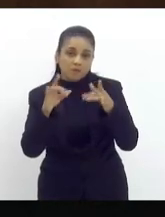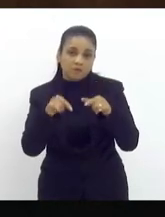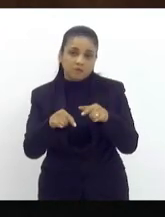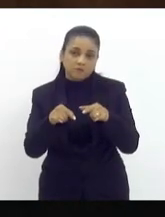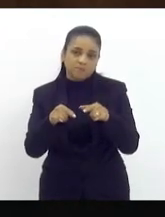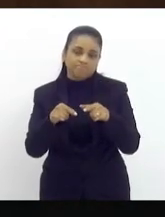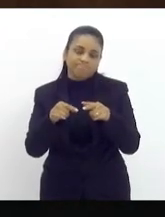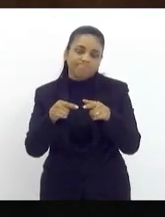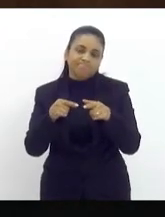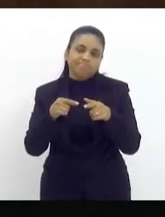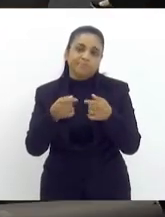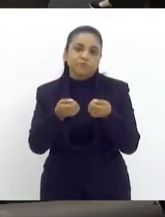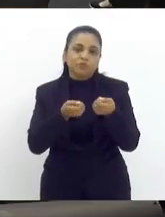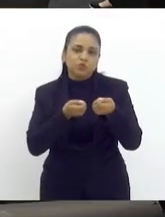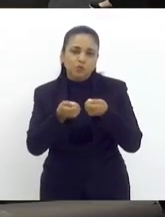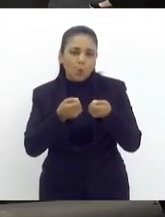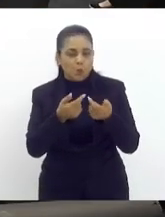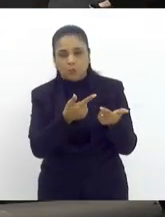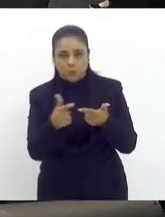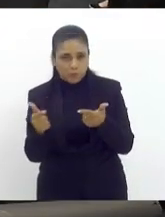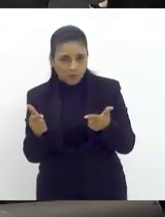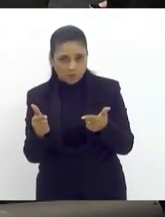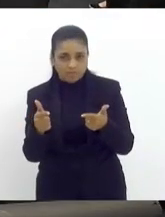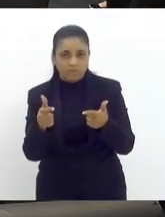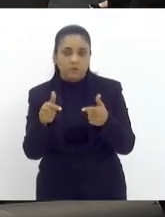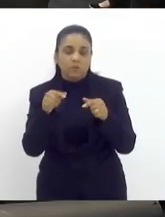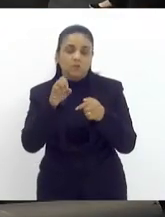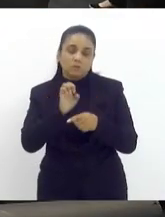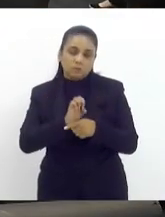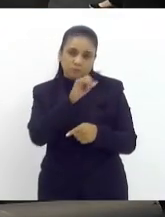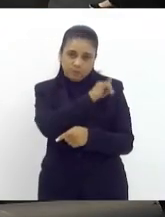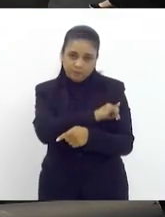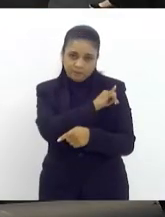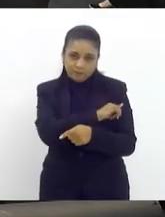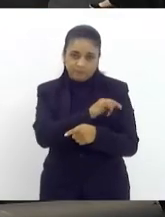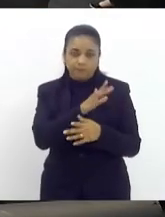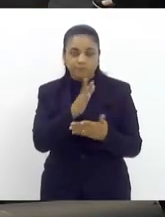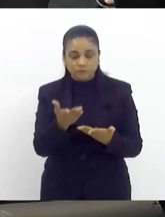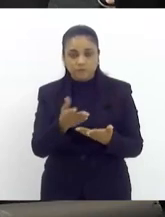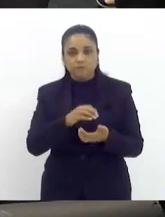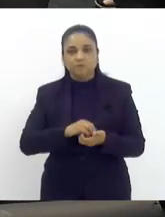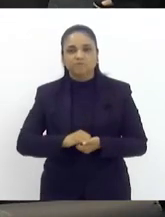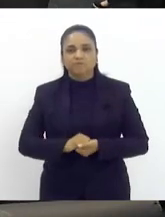desfuncionais nesse estado. A gente pode citar aqui...